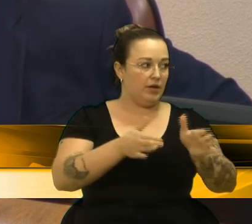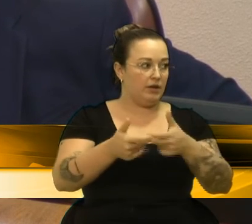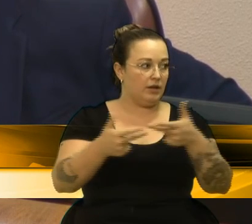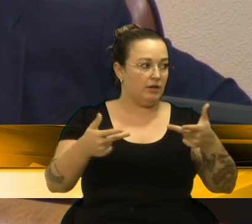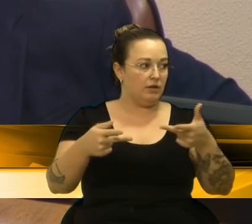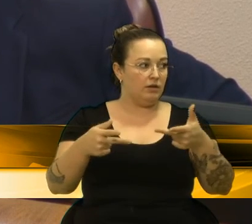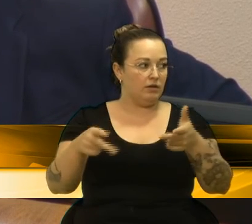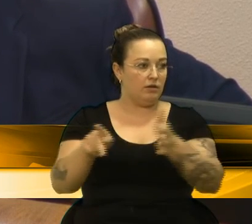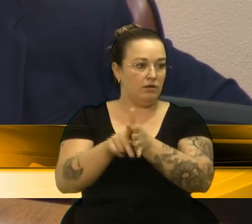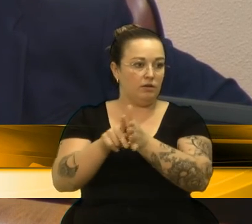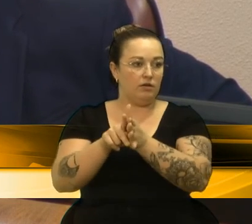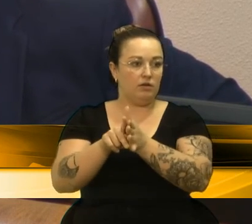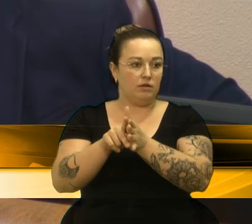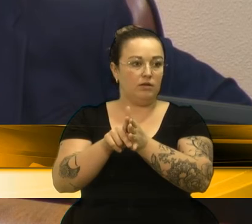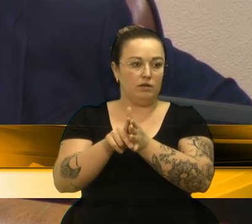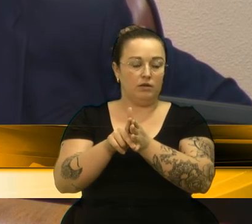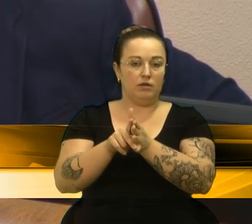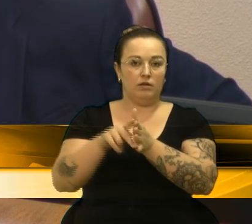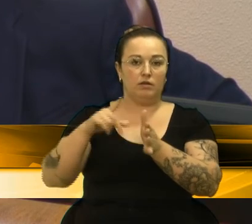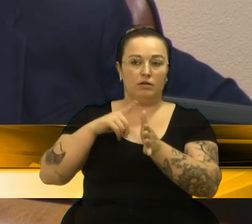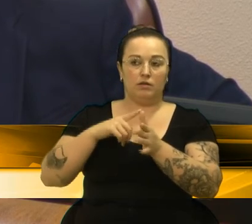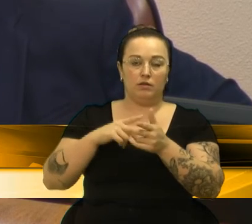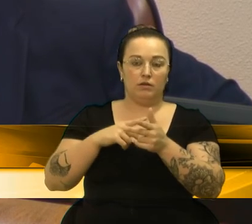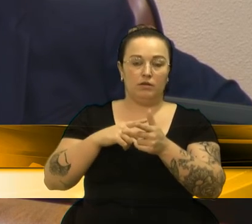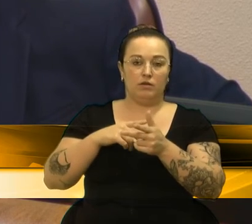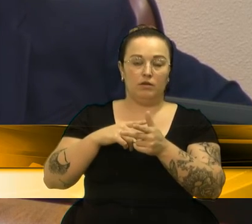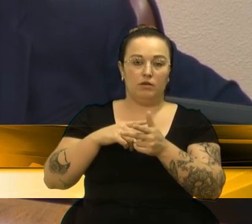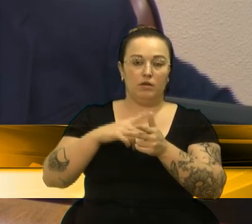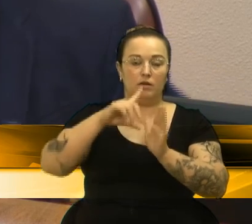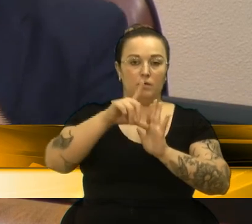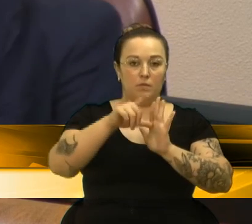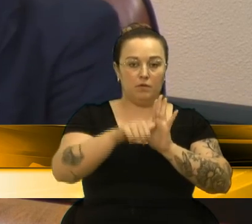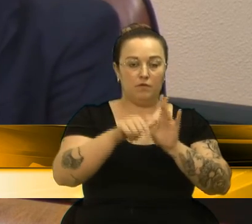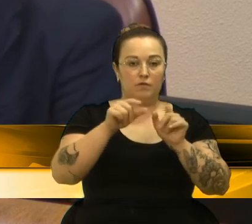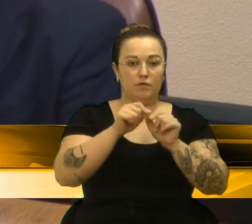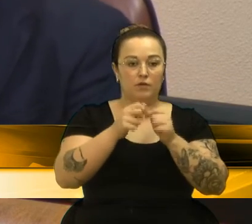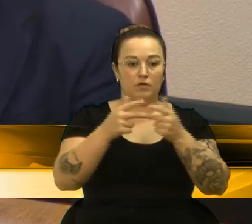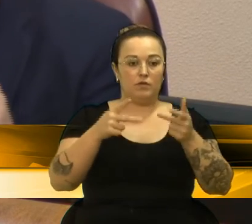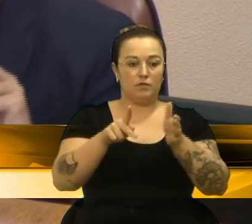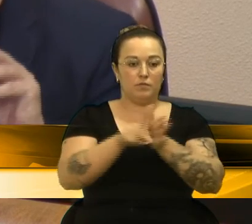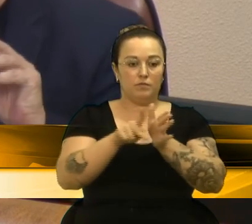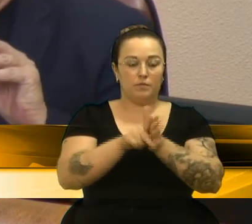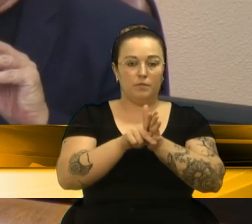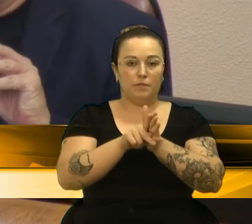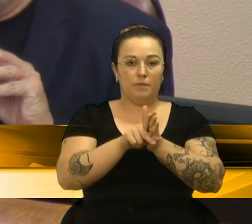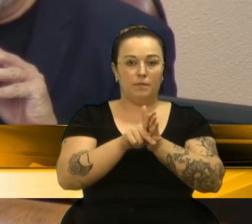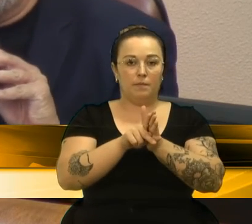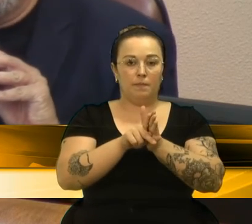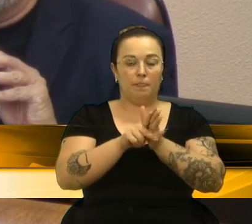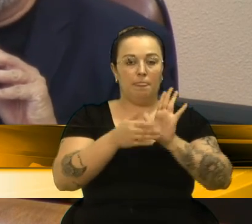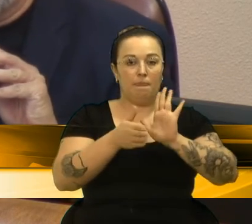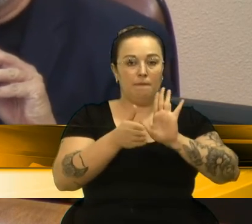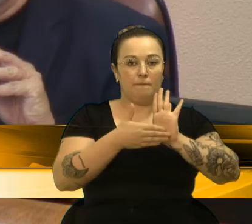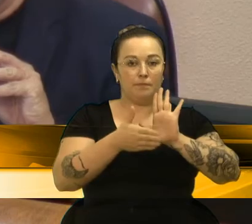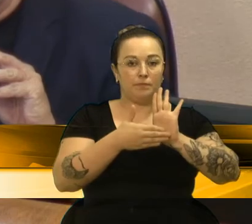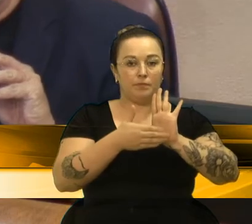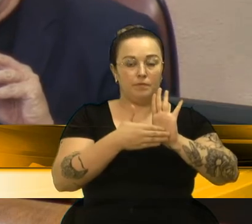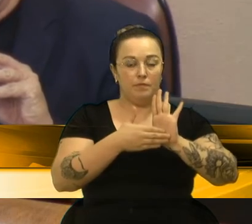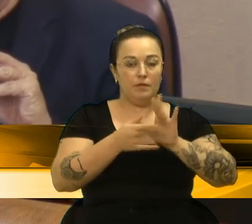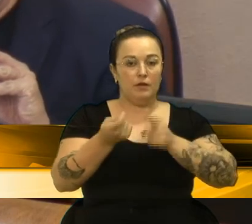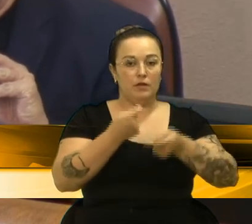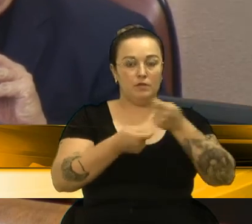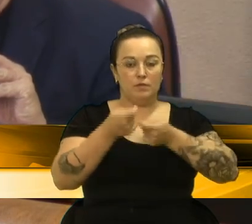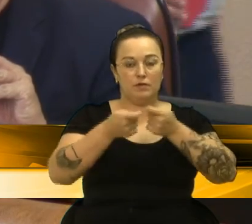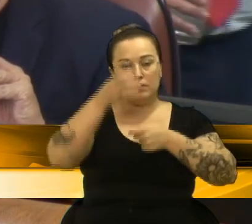Os divertimentos do que trata esse artigo somente poderão ser realizados mediante prévia autorização do município. A propósito, os atos da administração pública